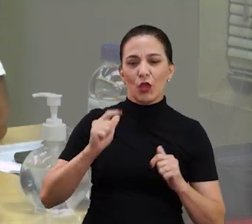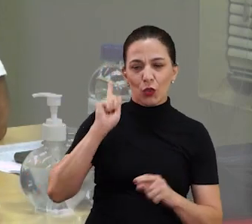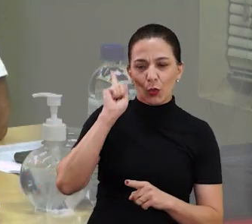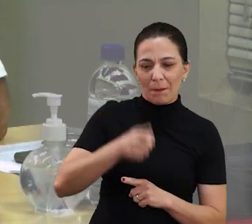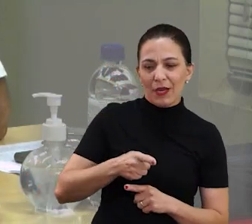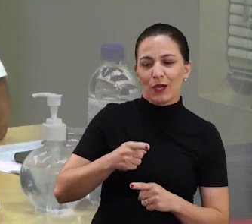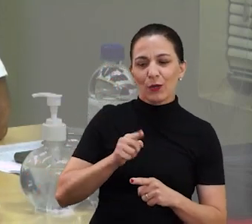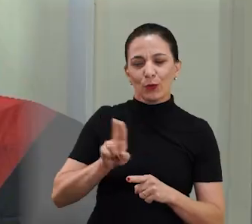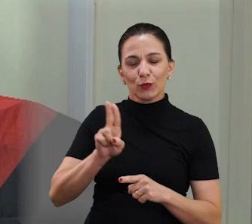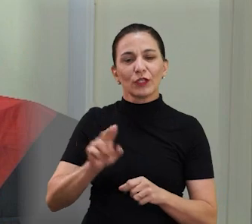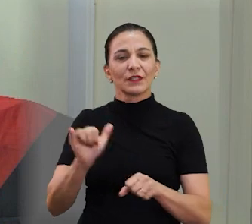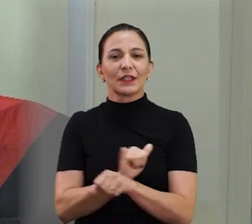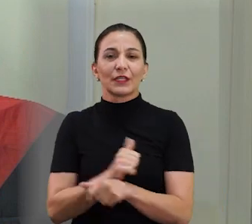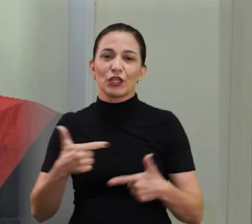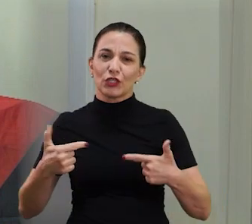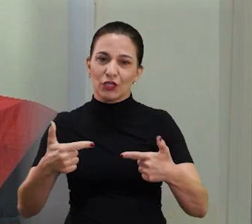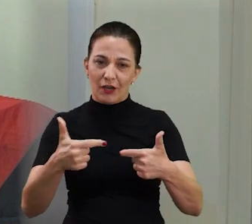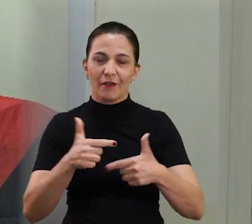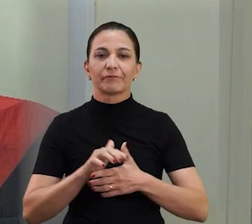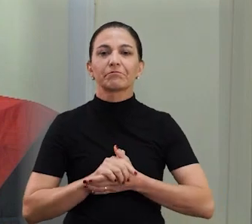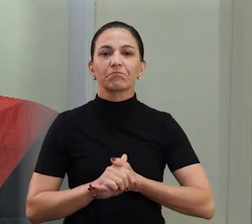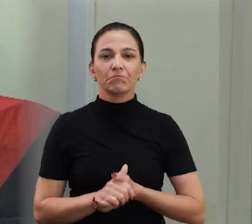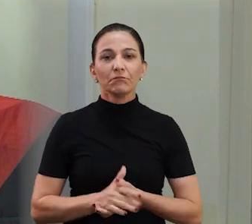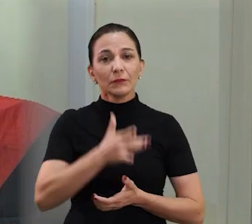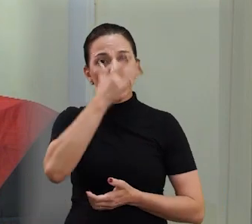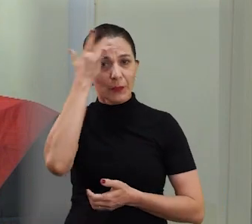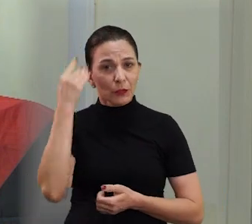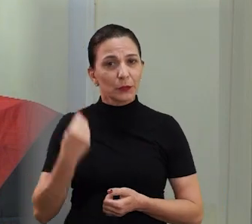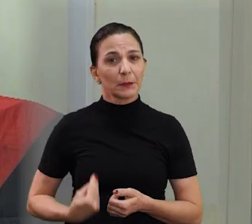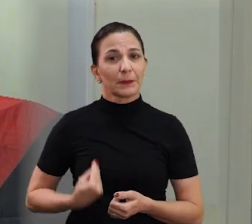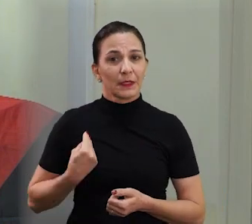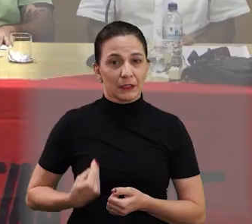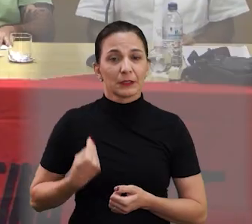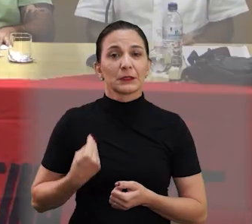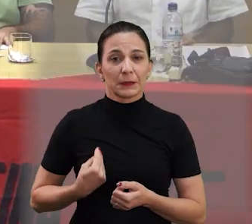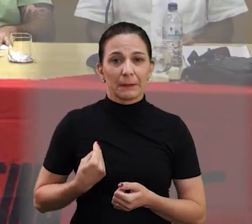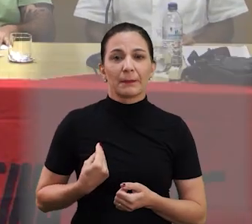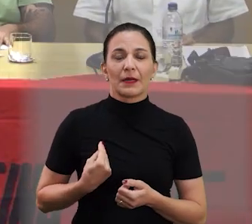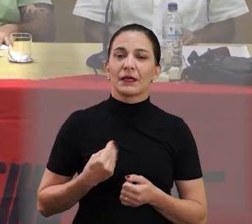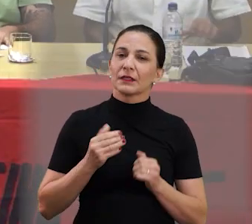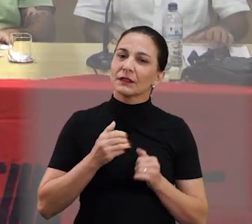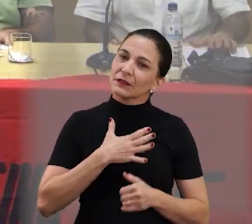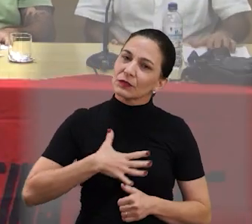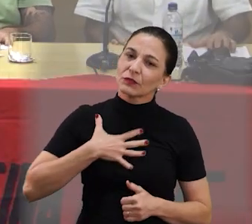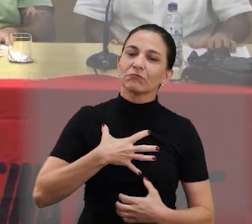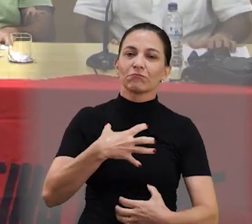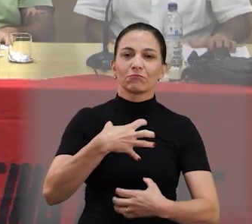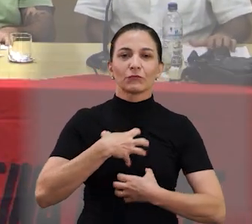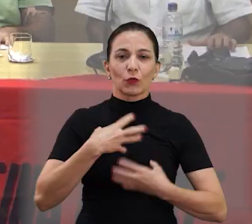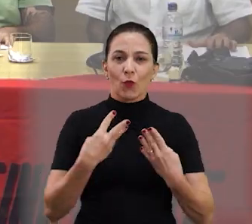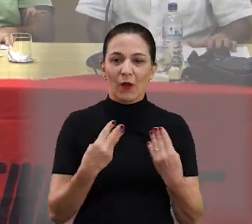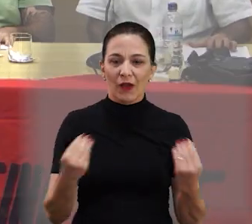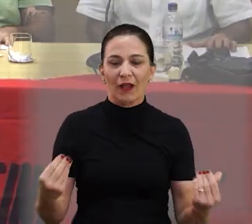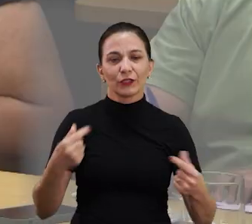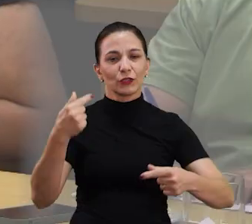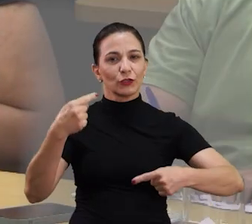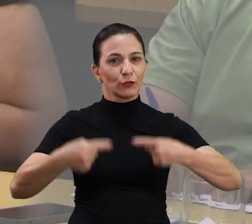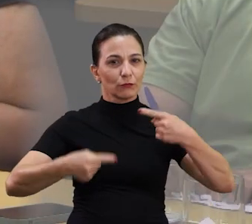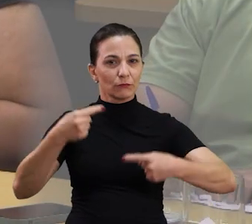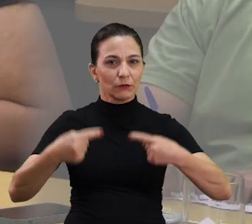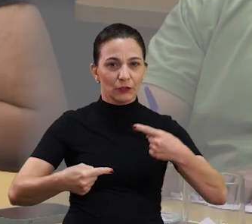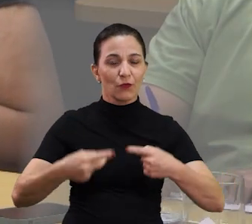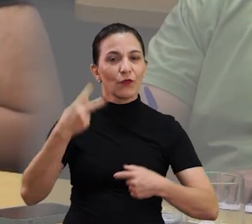domínio basada na guerra satisfeita com a participação do público na audiência e com a qualidade das discussões promovidas